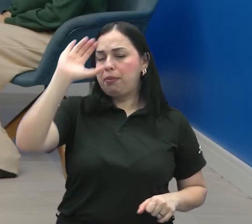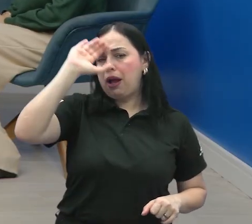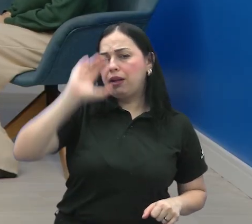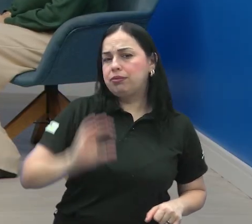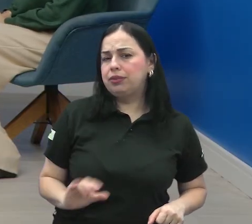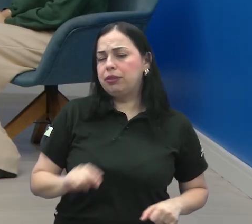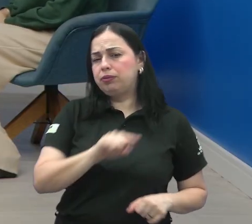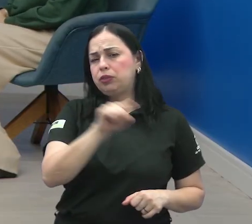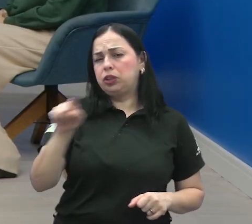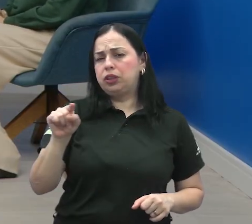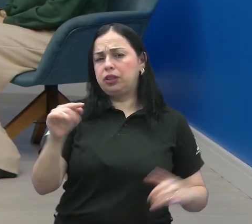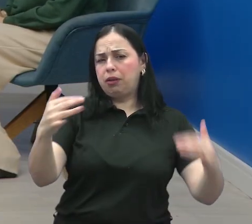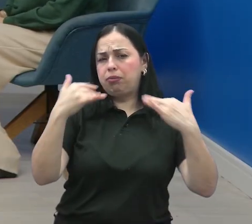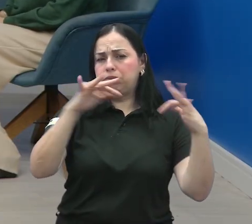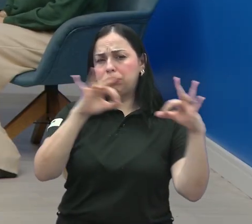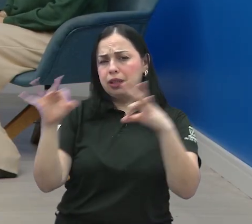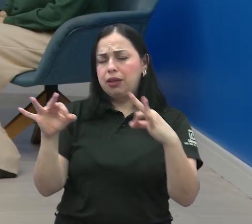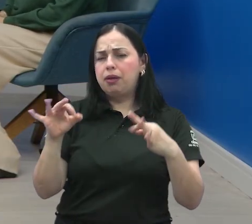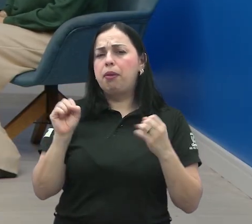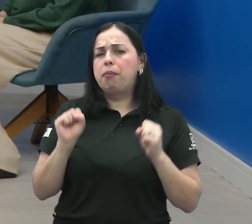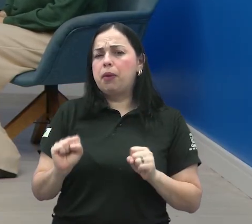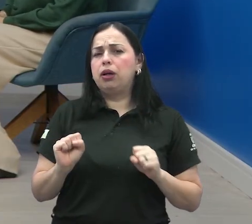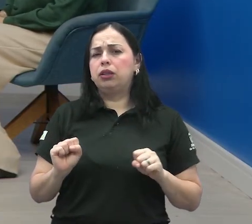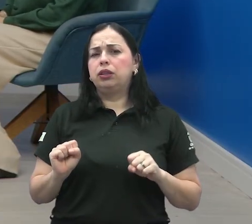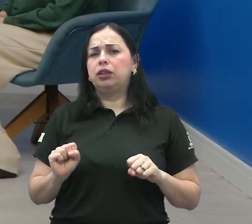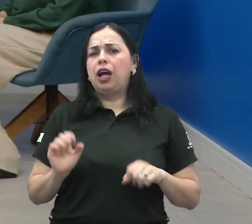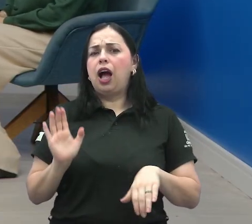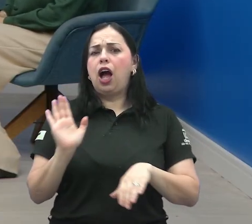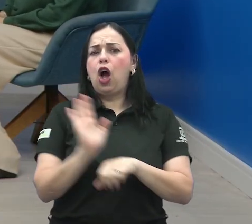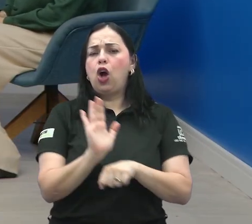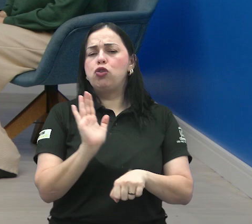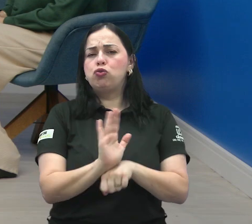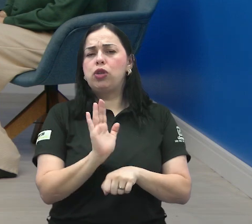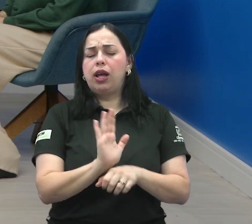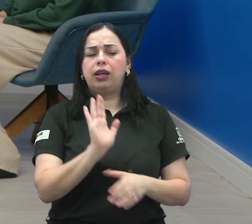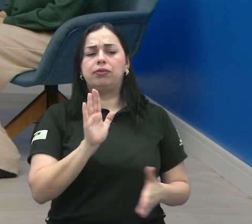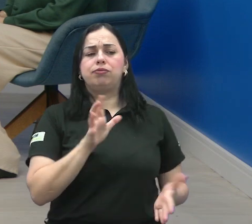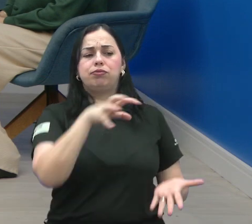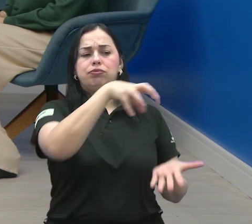né, a pessoa que está em casa, pode participar também, contribuir para esses